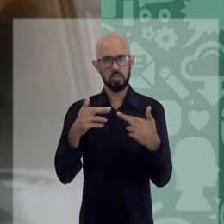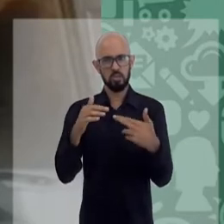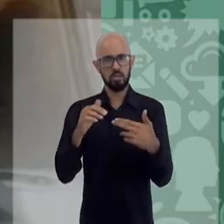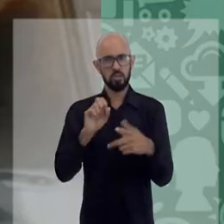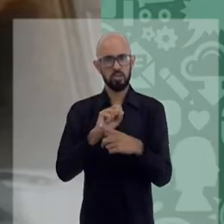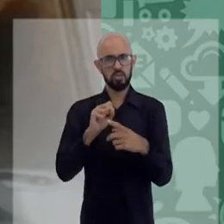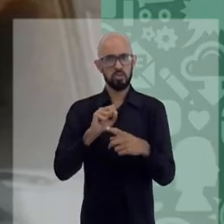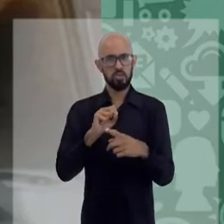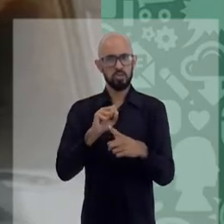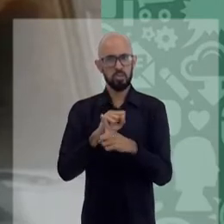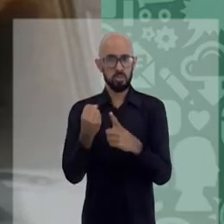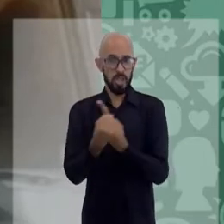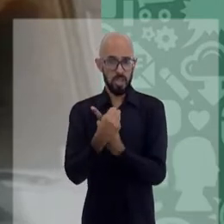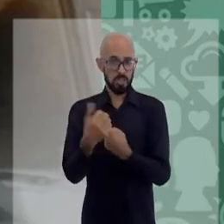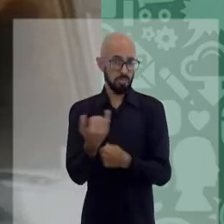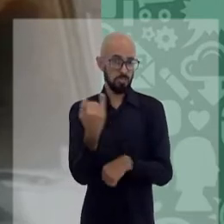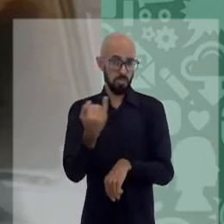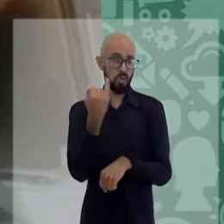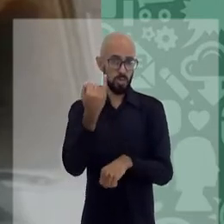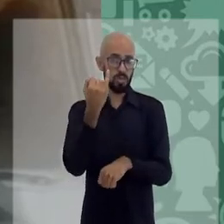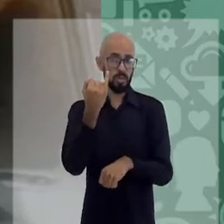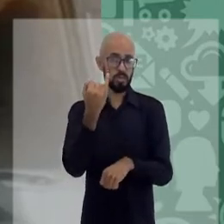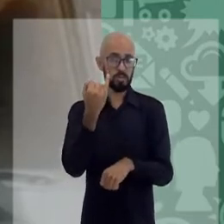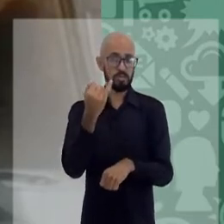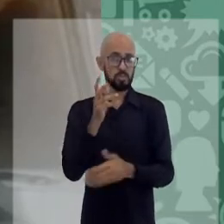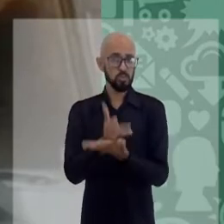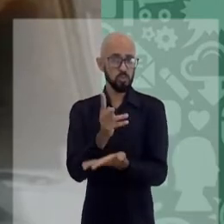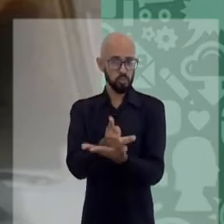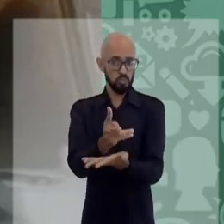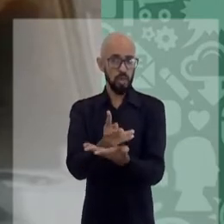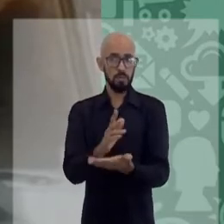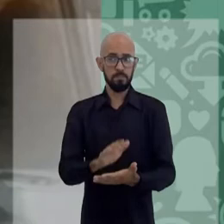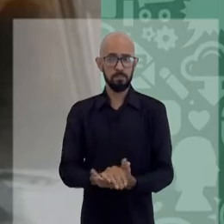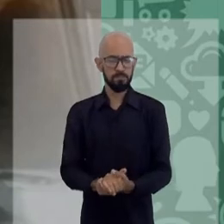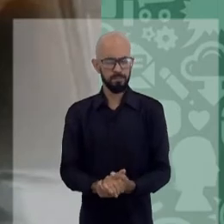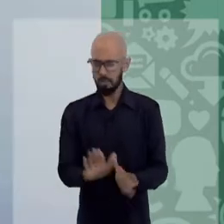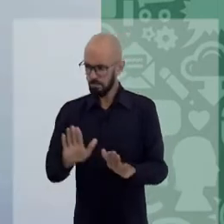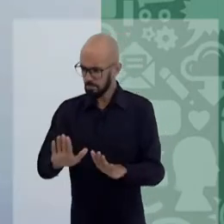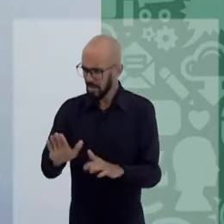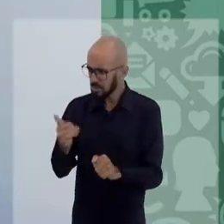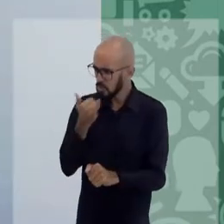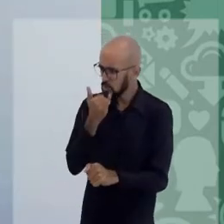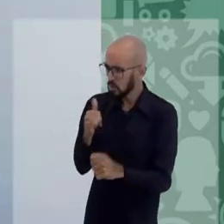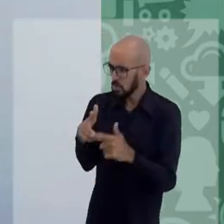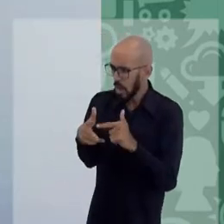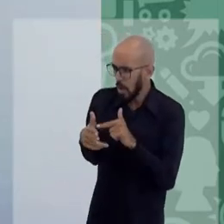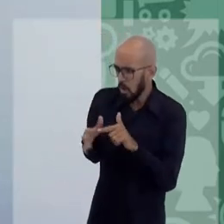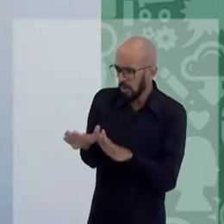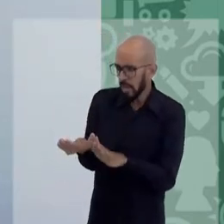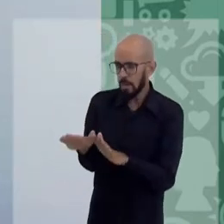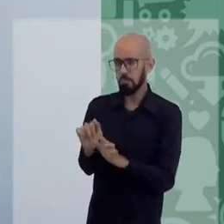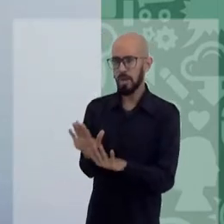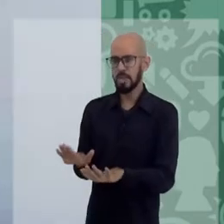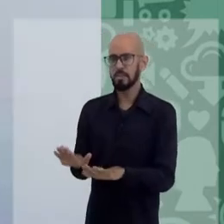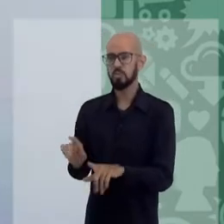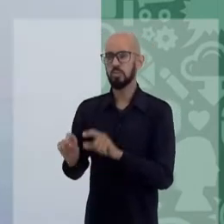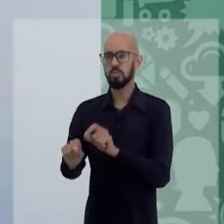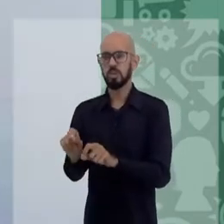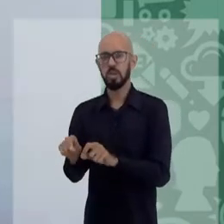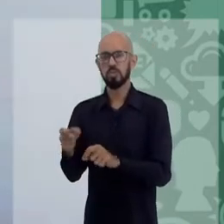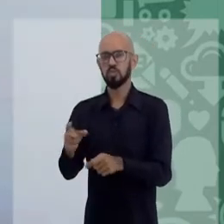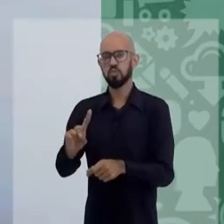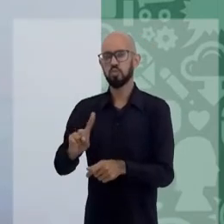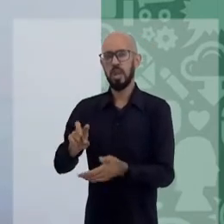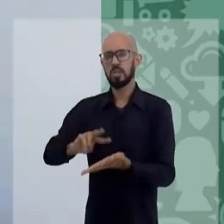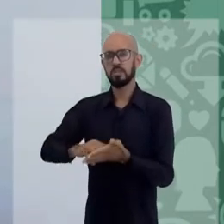são tão importantes, intactas, né? Imunes ao... E isso não significa... Né? Desculpa te interromper, Geraldo. Isso